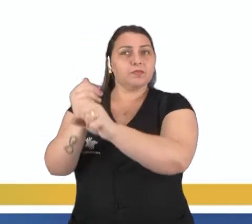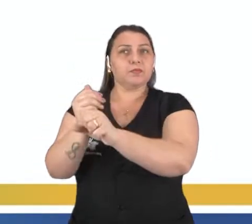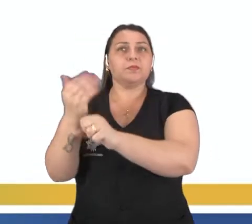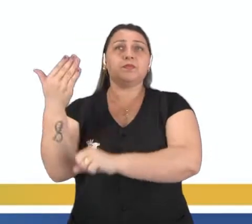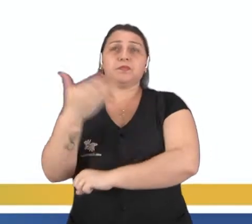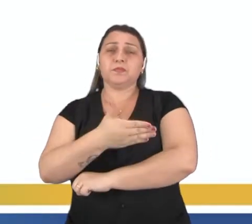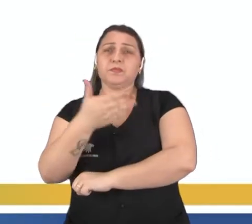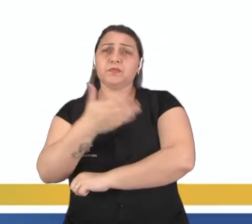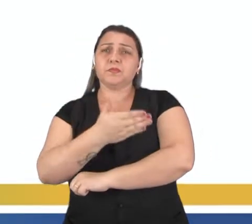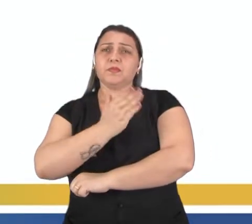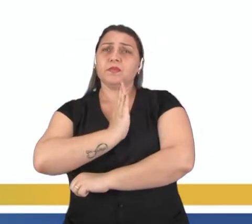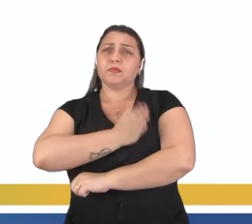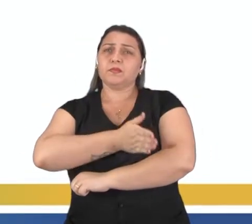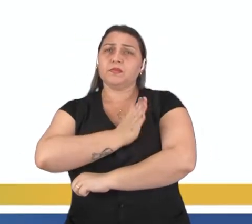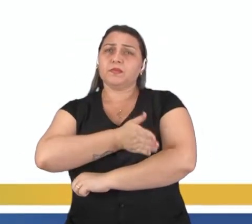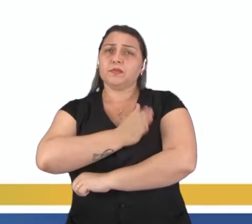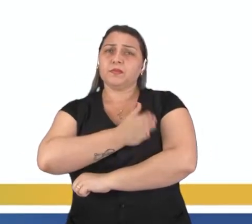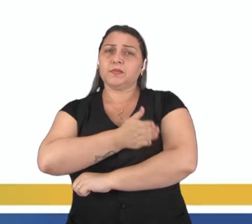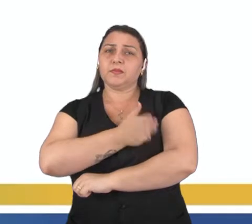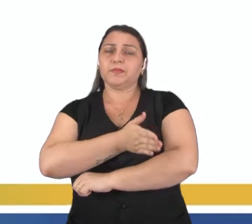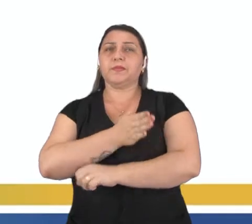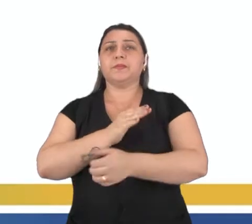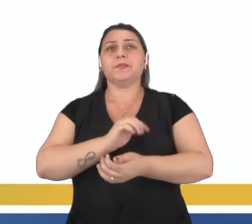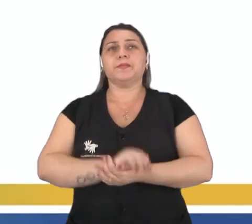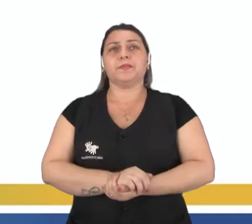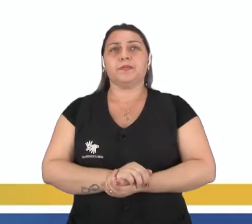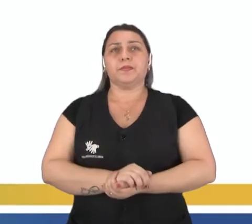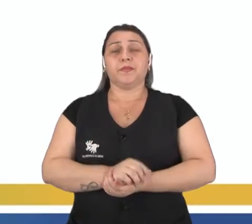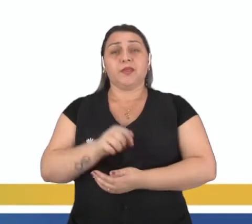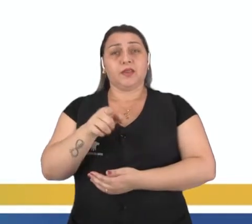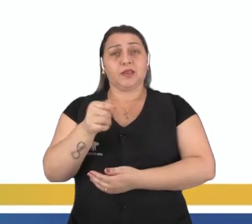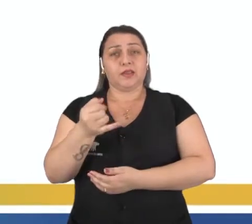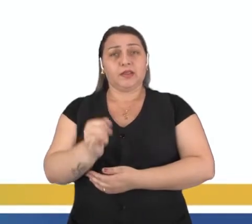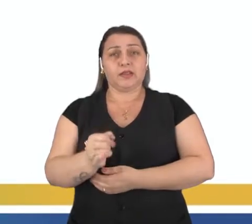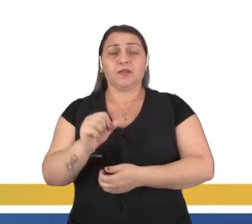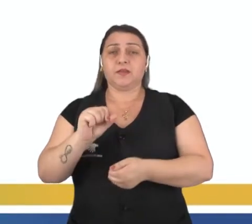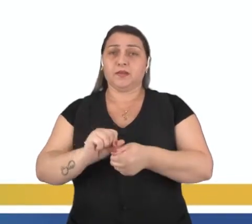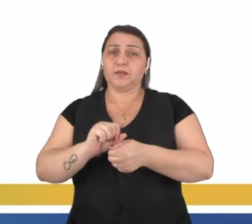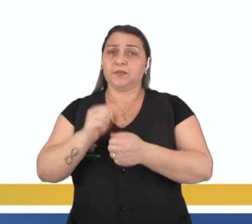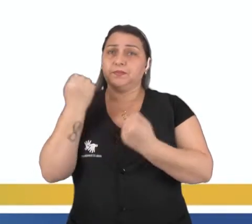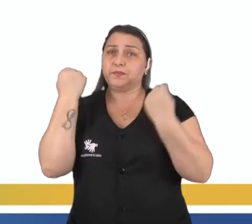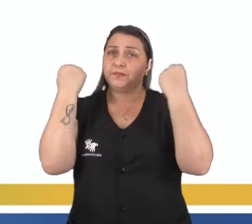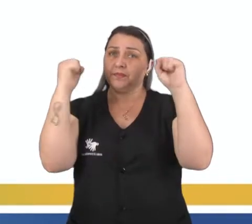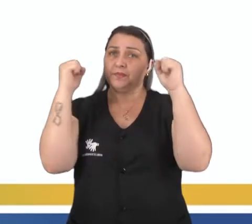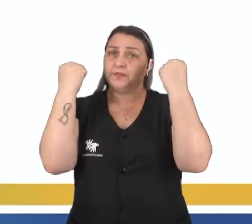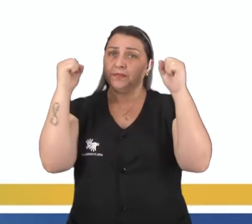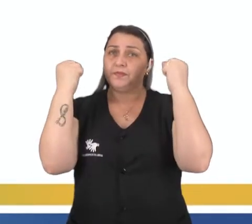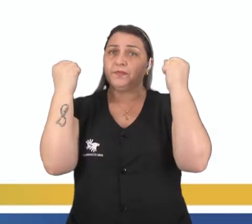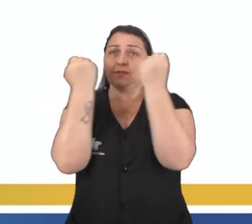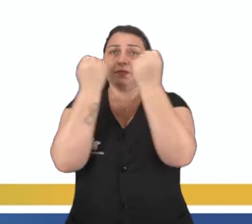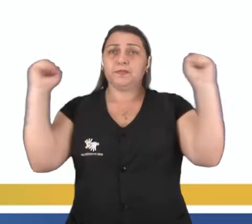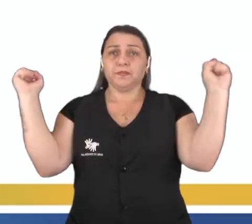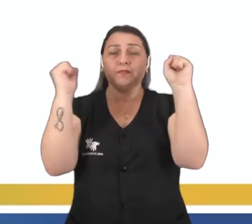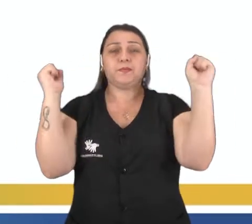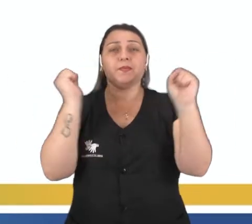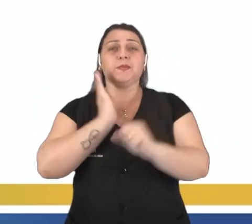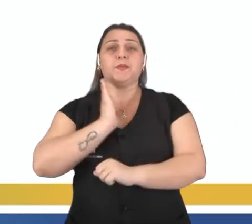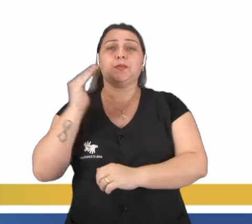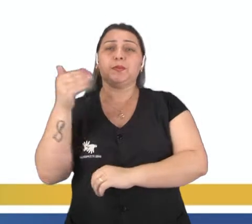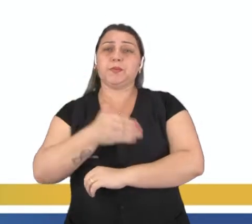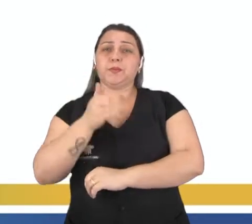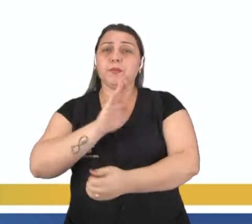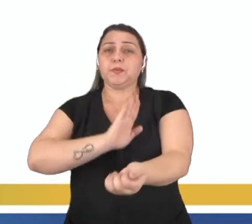Recapitulando, né? O que que é frequência cardíaca? Se você faz atividade física e nunca mediu sua frequência